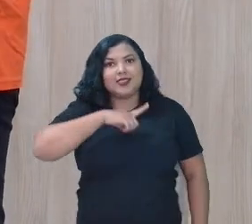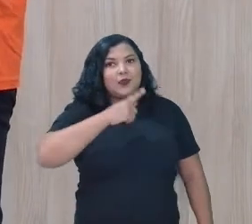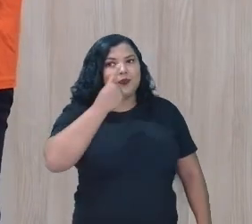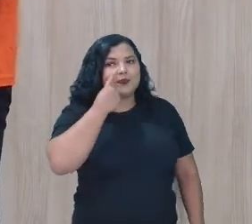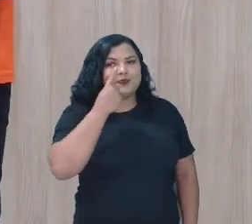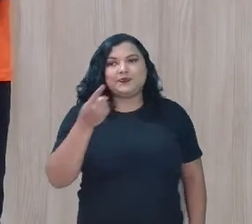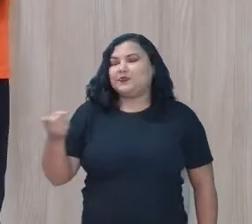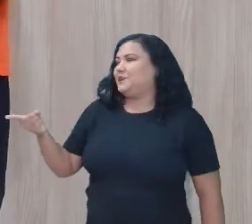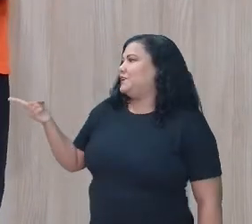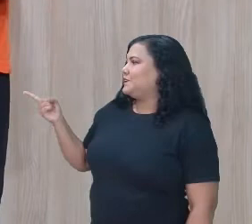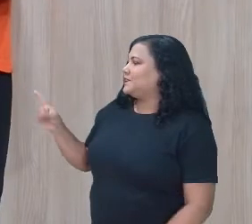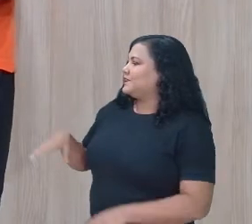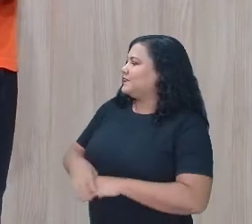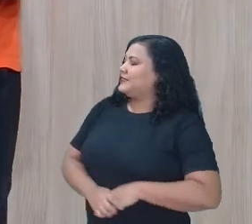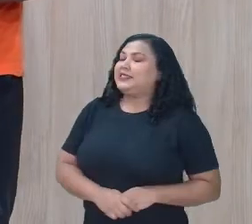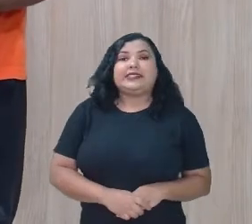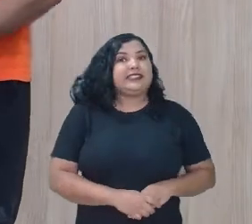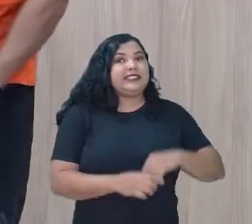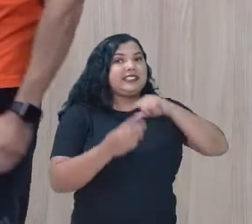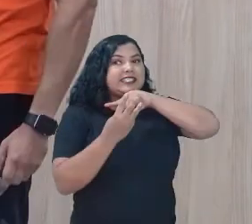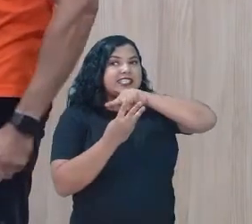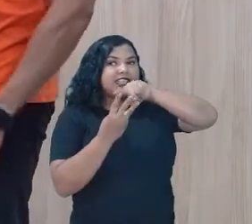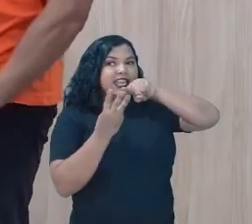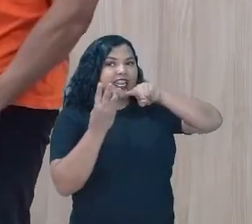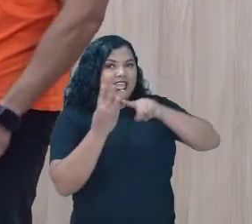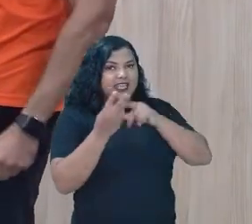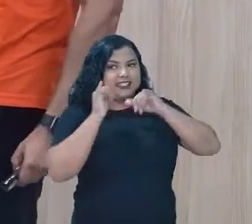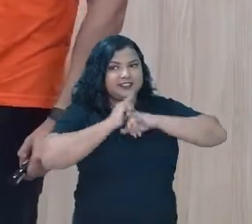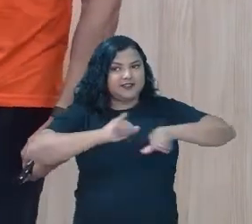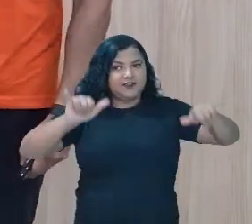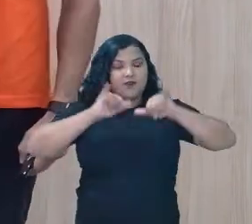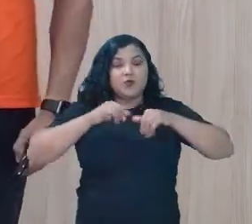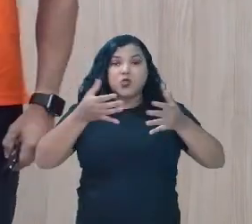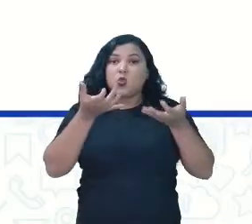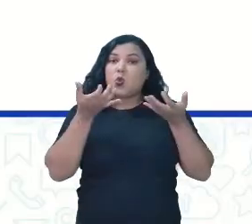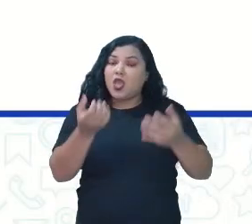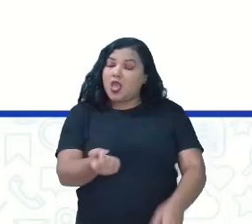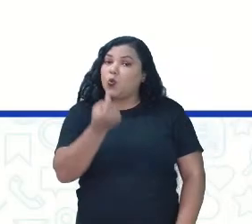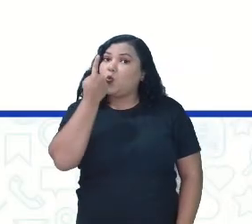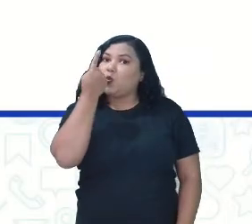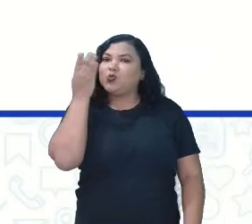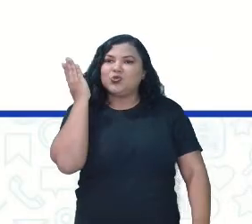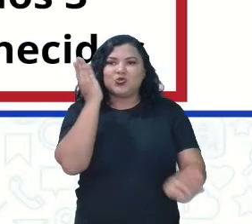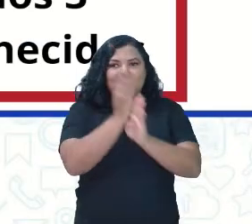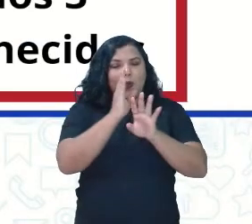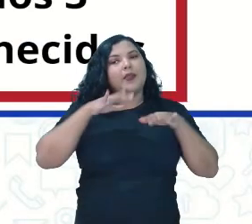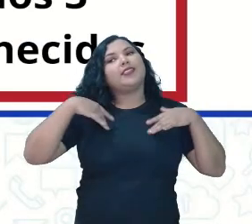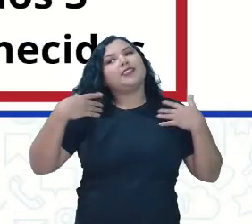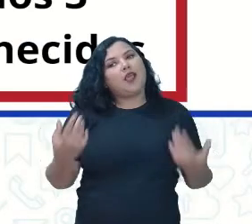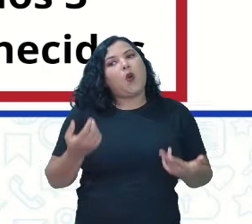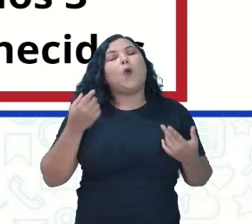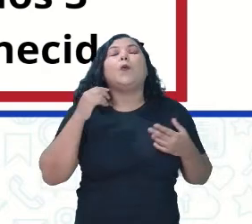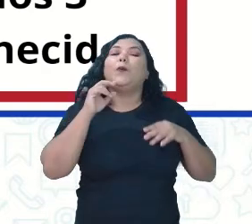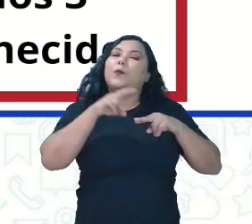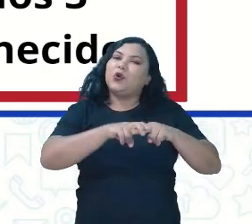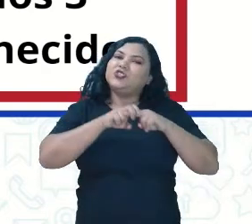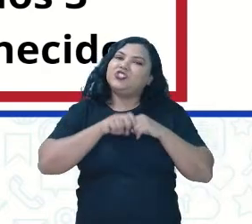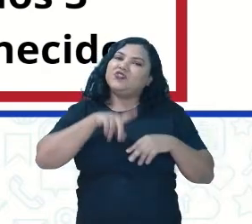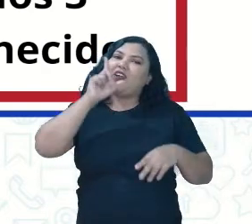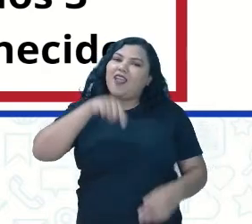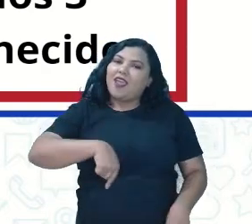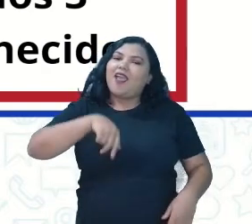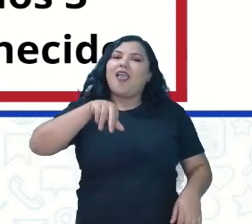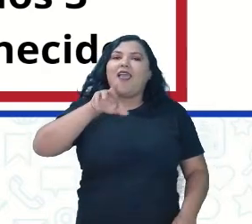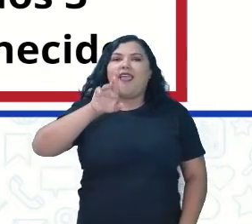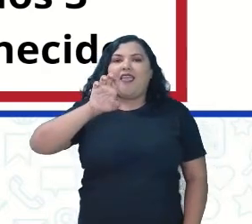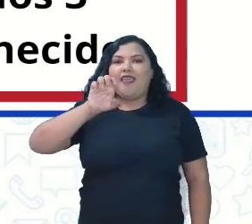aí 3 valores informados e quero saber o valor de um. Por isso que o nome é regra de